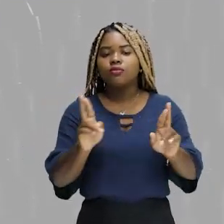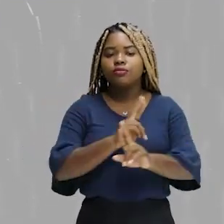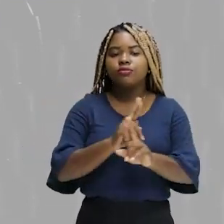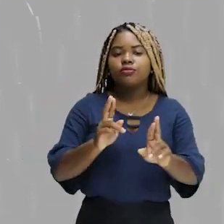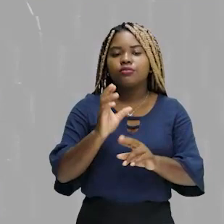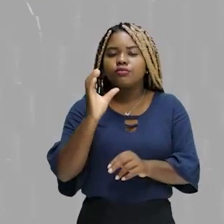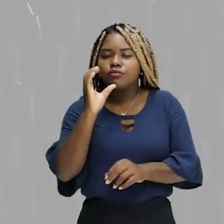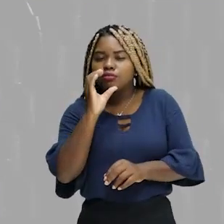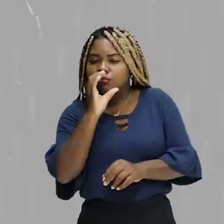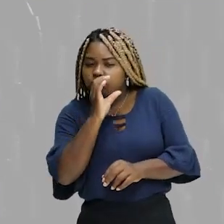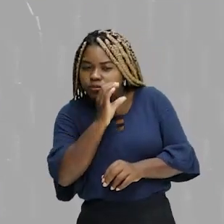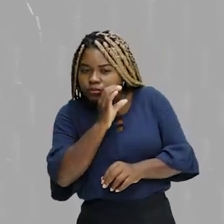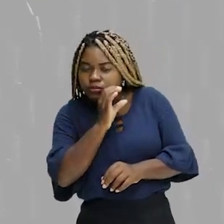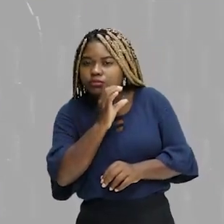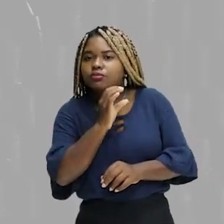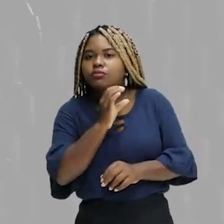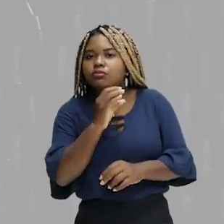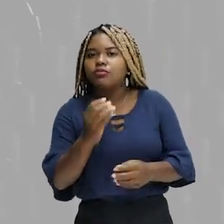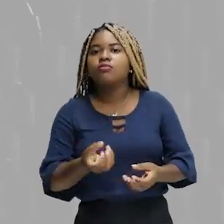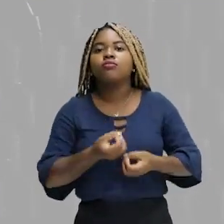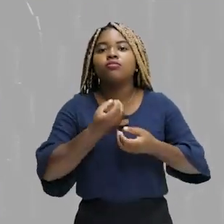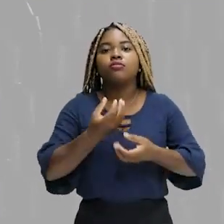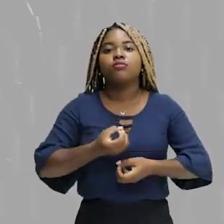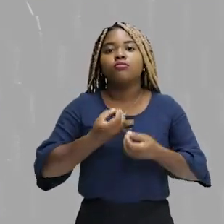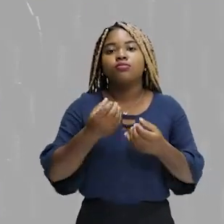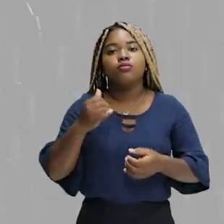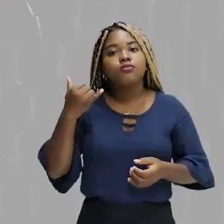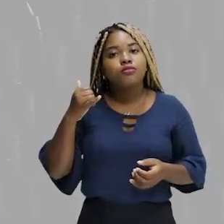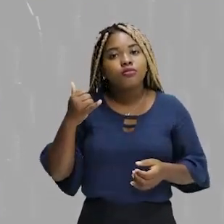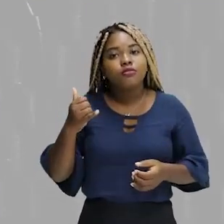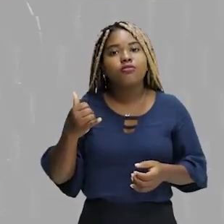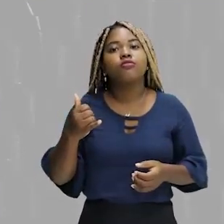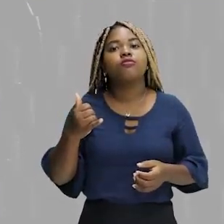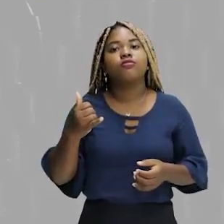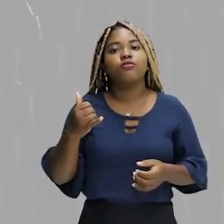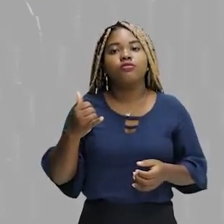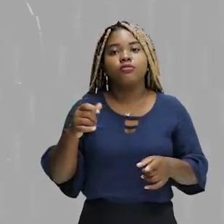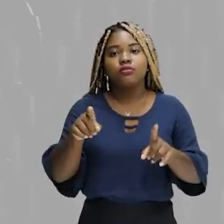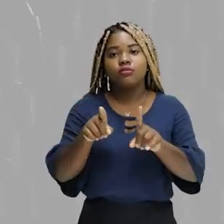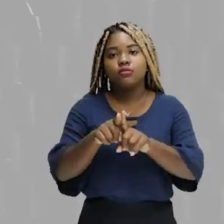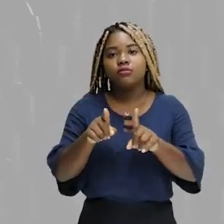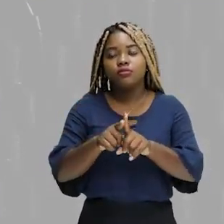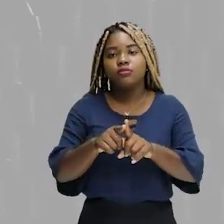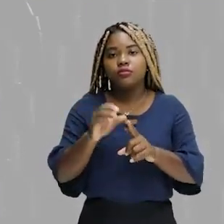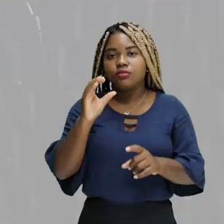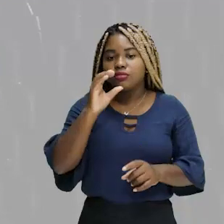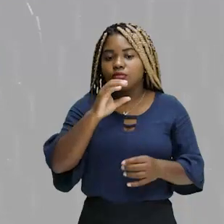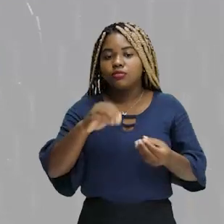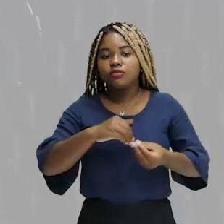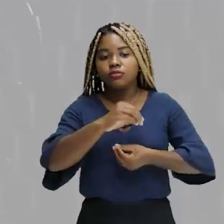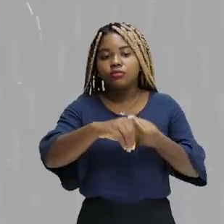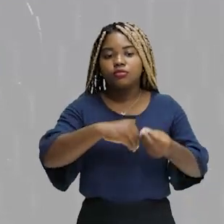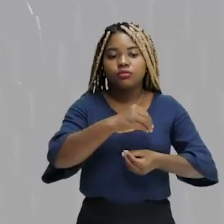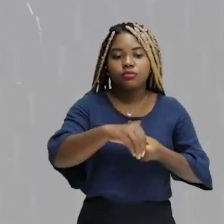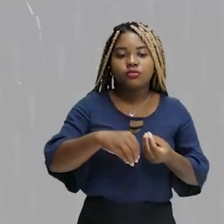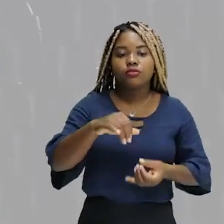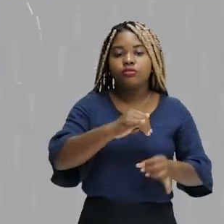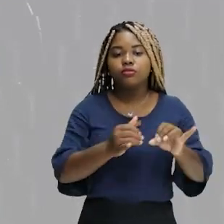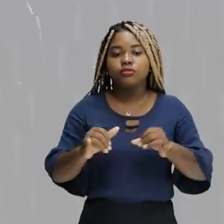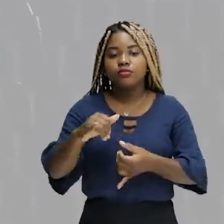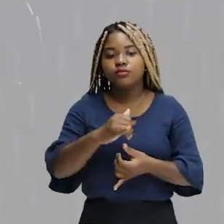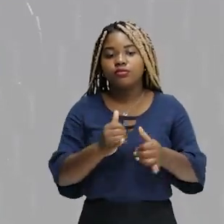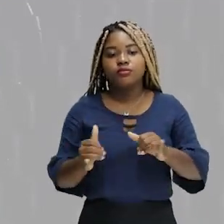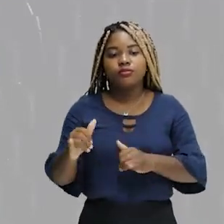a produção de energia na forma de calor, com as reações químicas. Show? Bom, existem reações